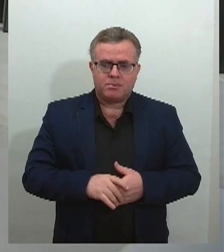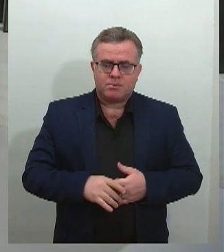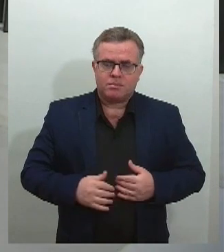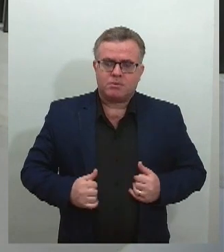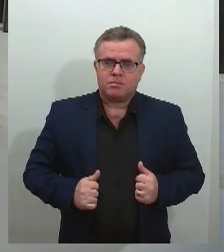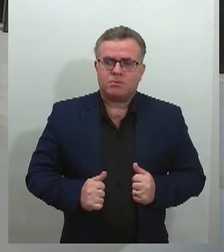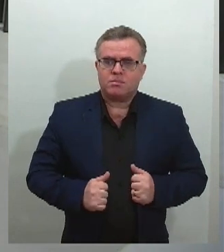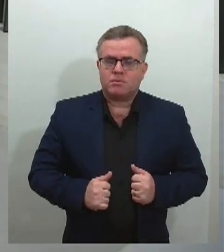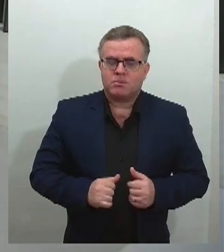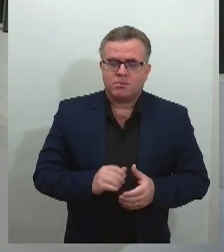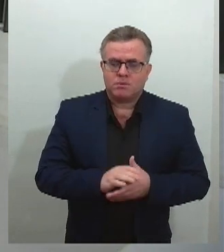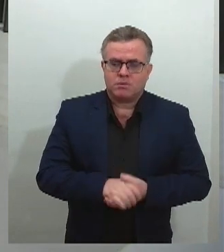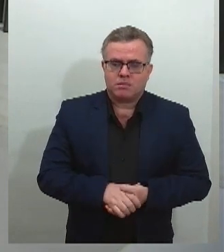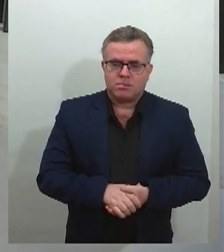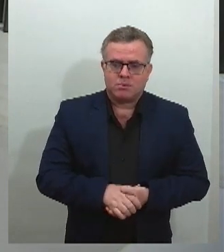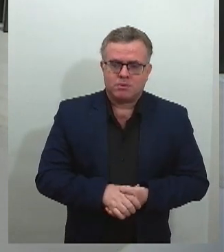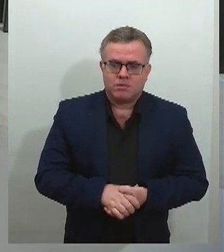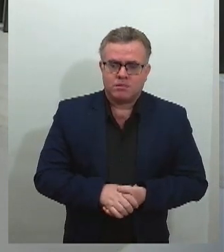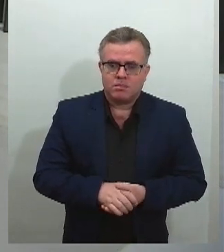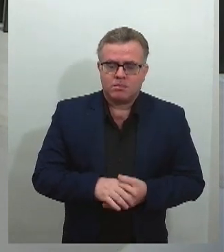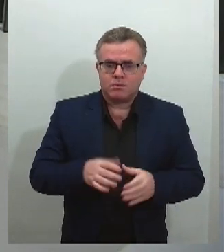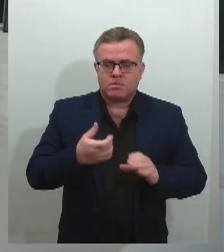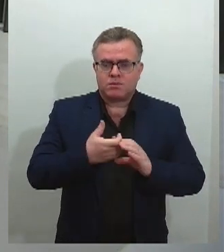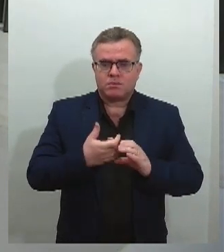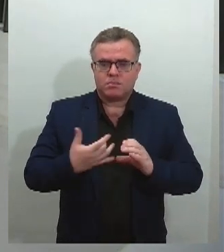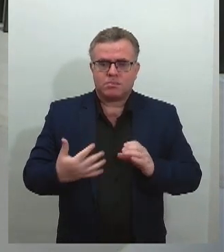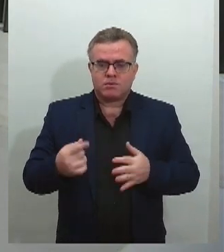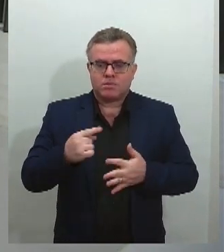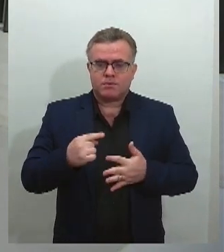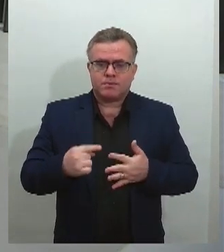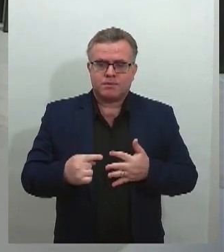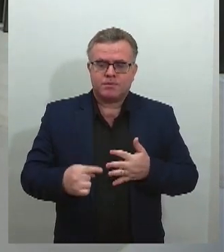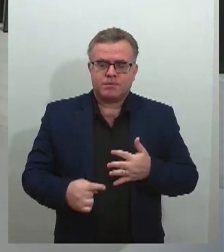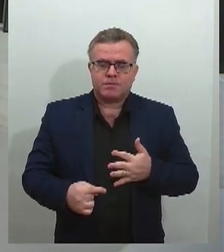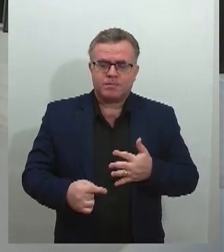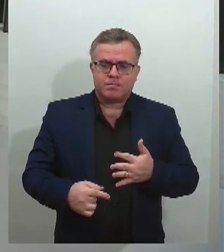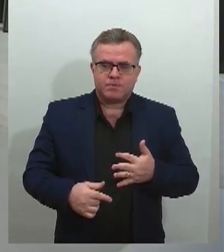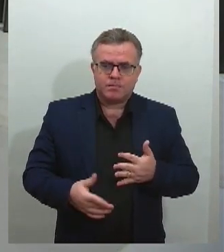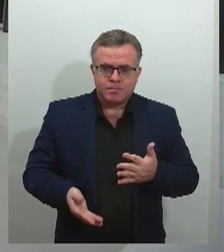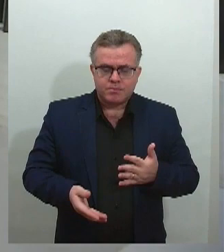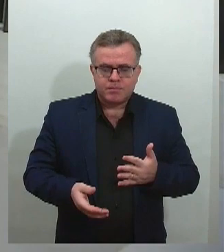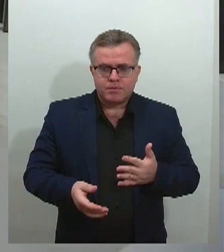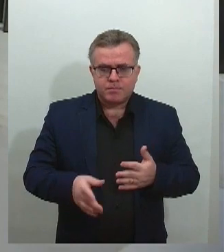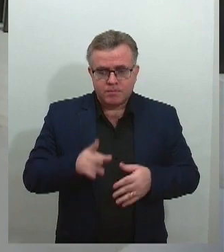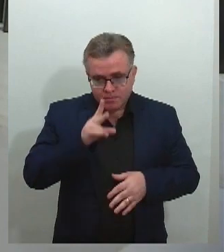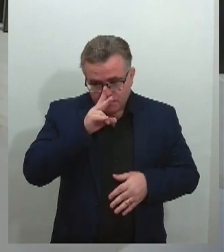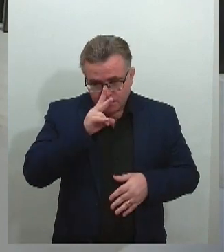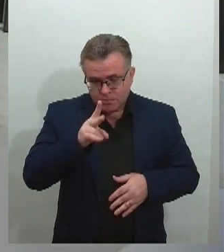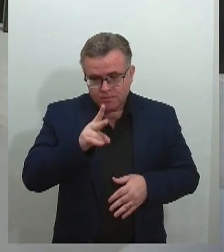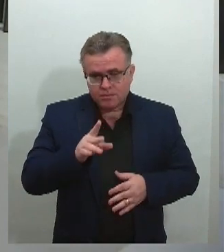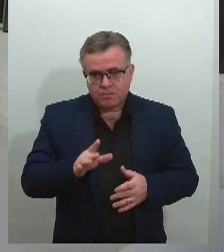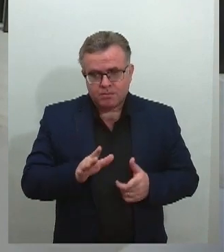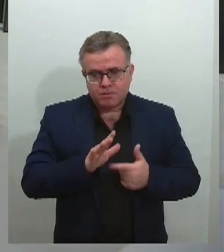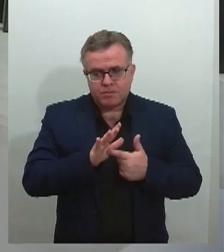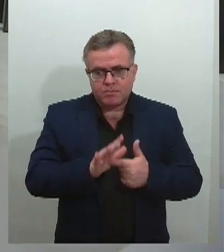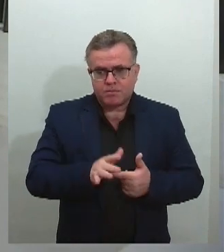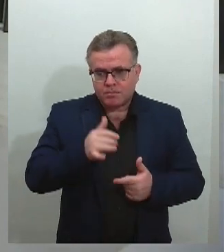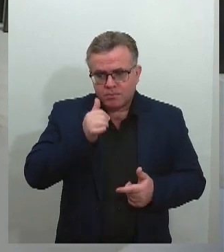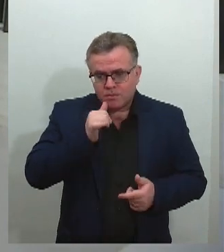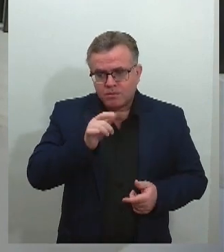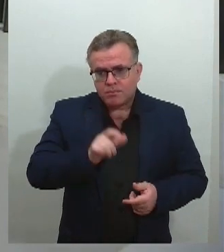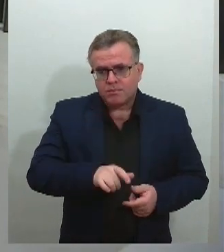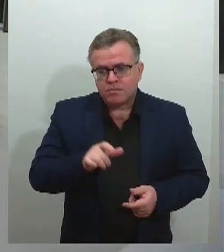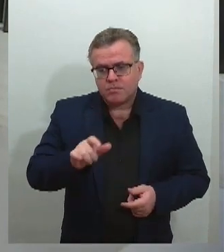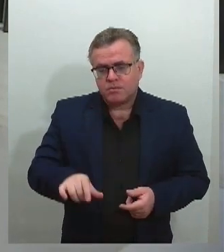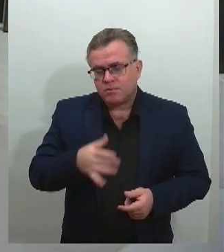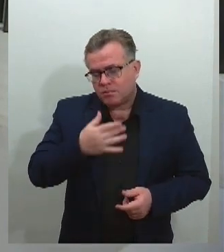Alguns sintomas são bem marcantes e leva a mulher, o homem, a